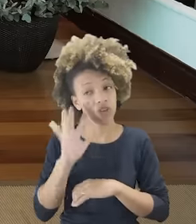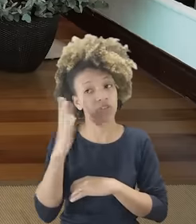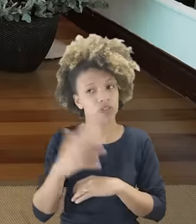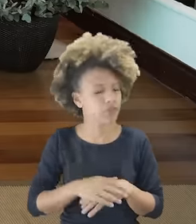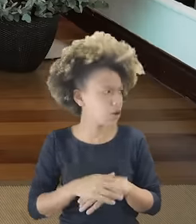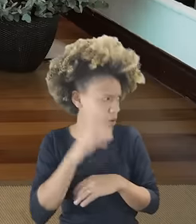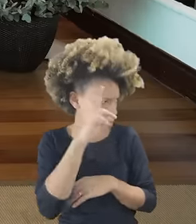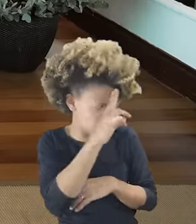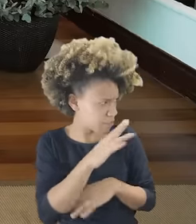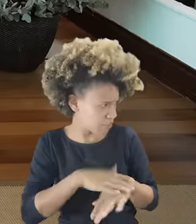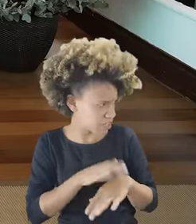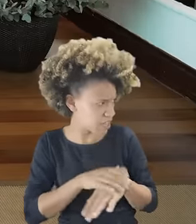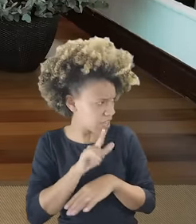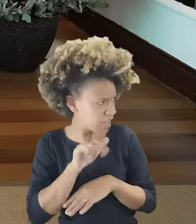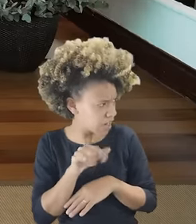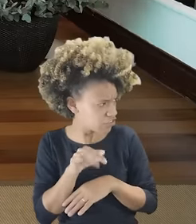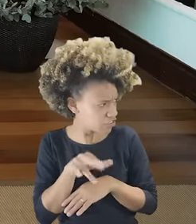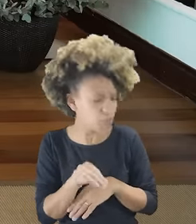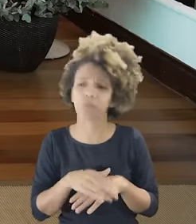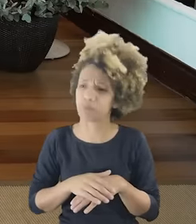chegou a fazer Uber